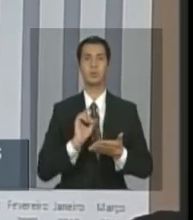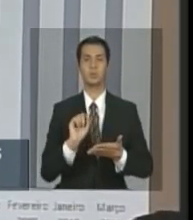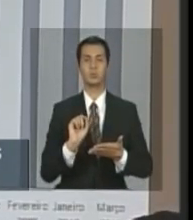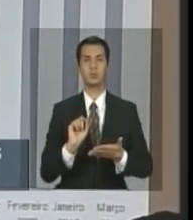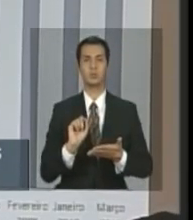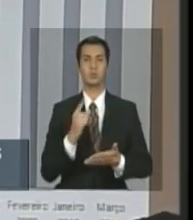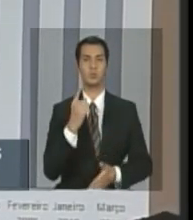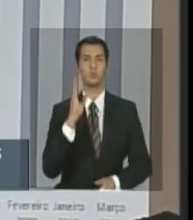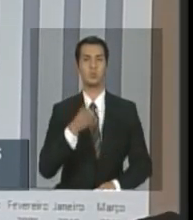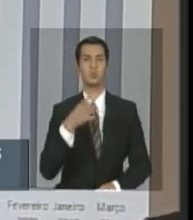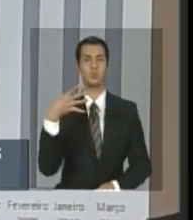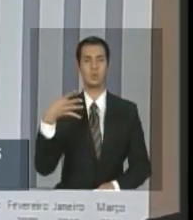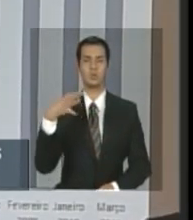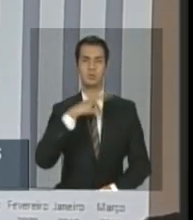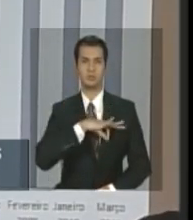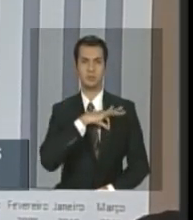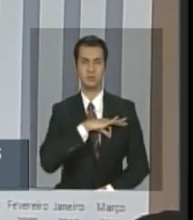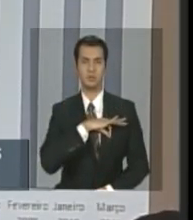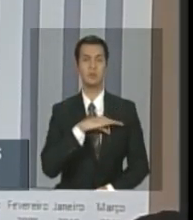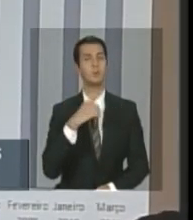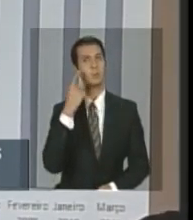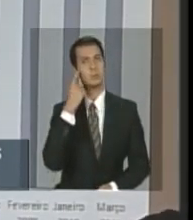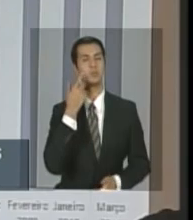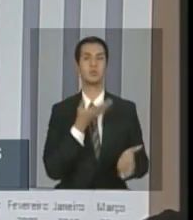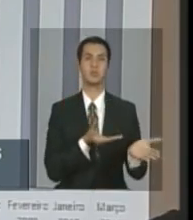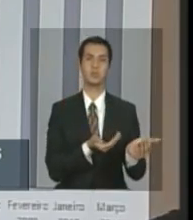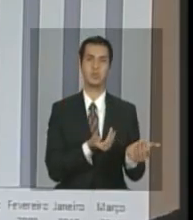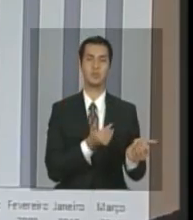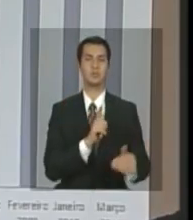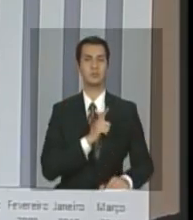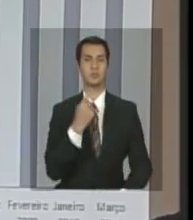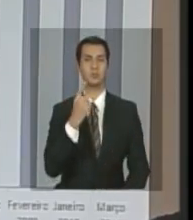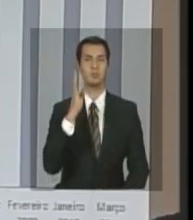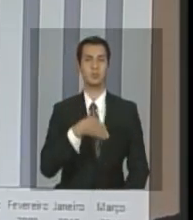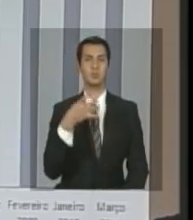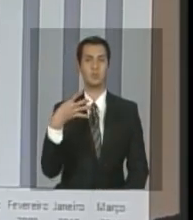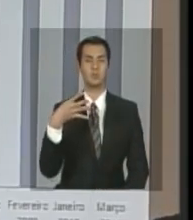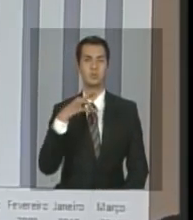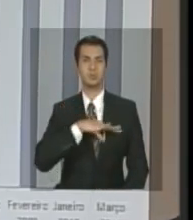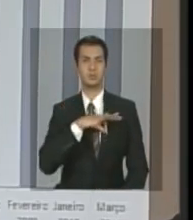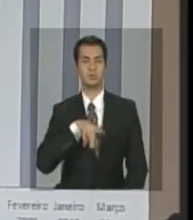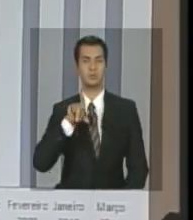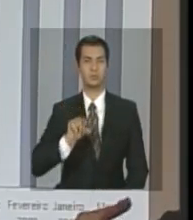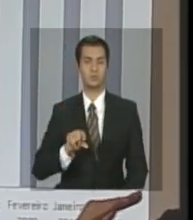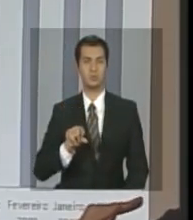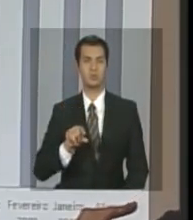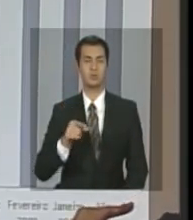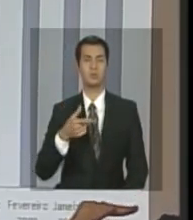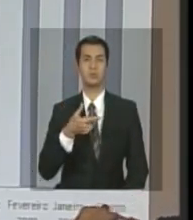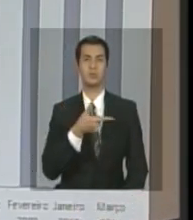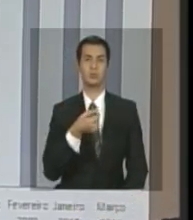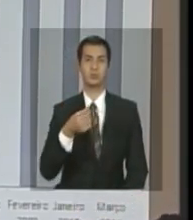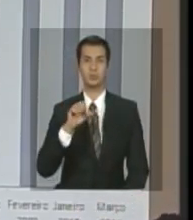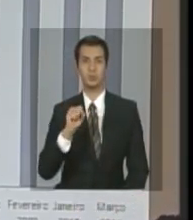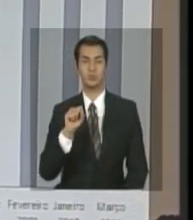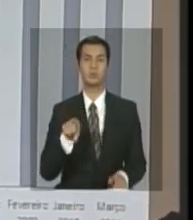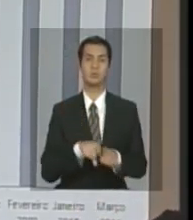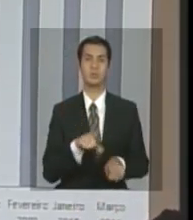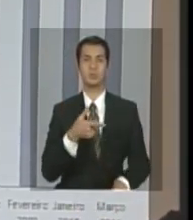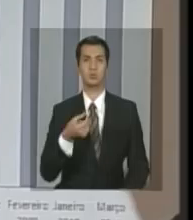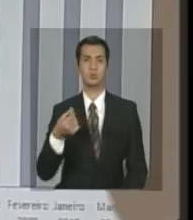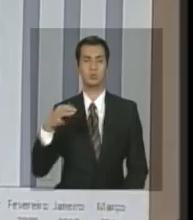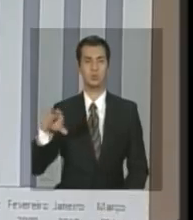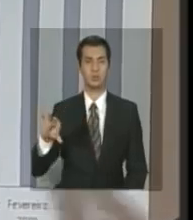tinham 1/4 de salário mínimo em 2004 e jovens que tinham 1/4 de salário mínimo em 2009. Só que como o salário mínimo cresce acima da